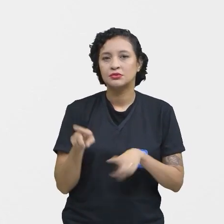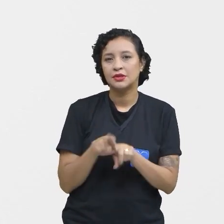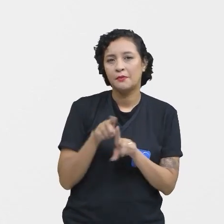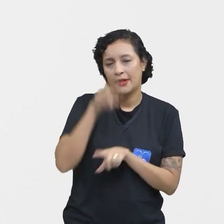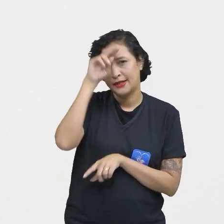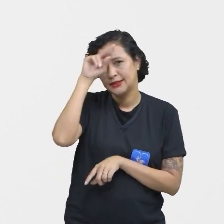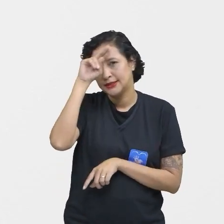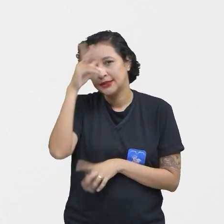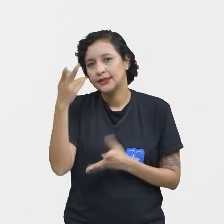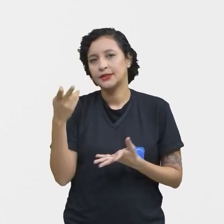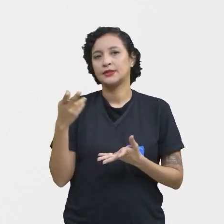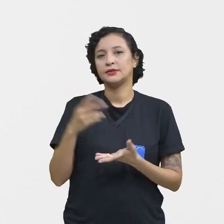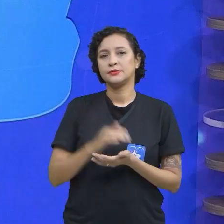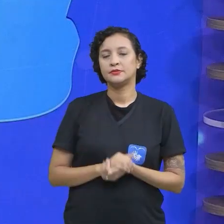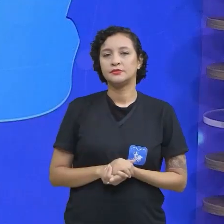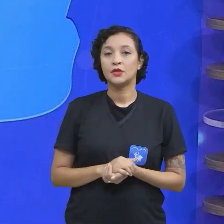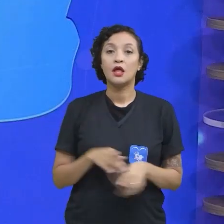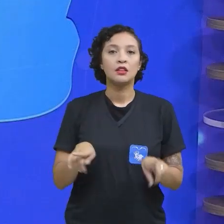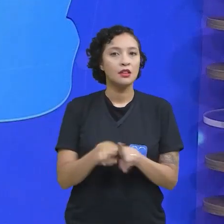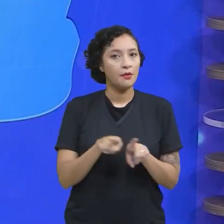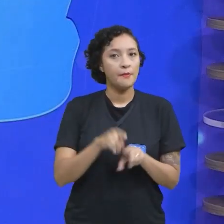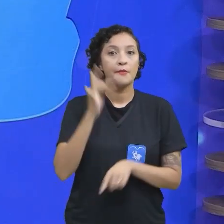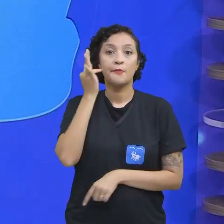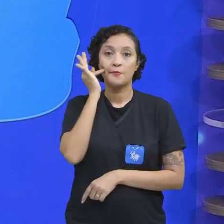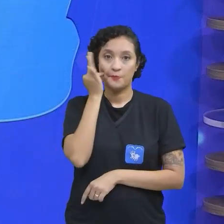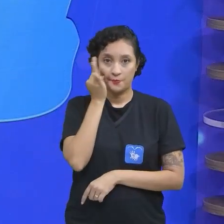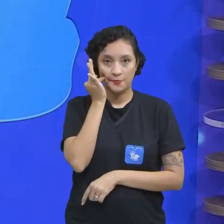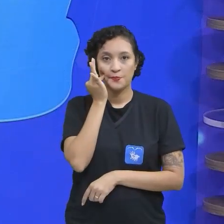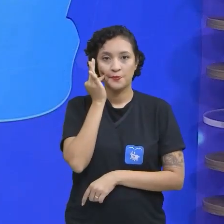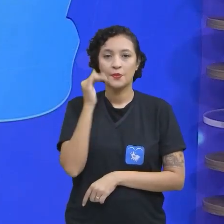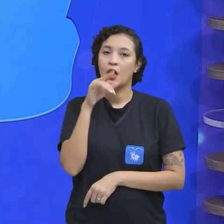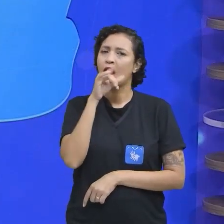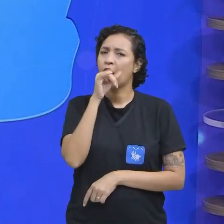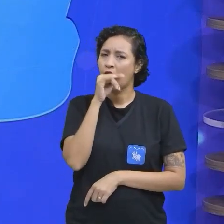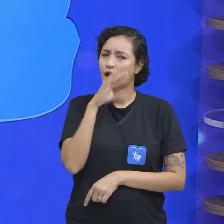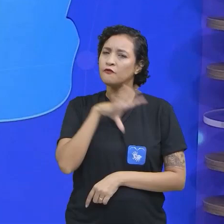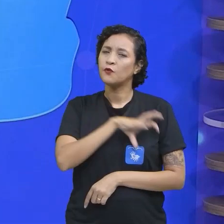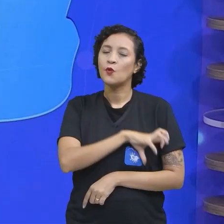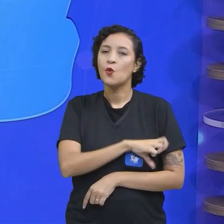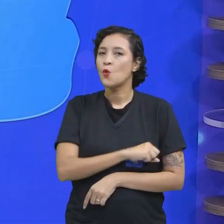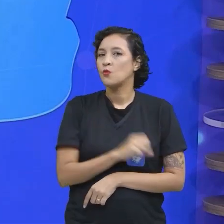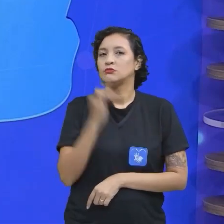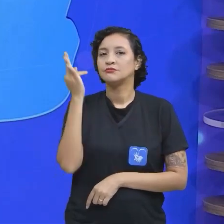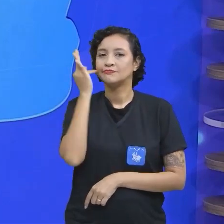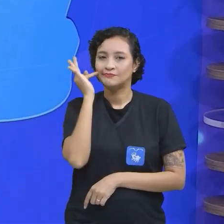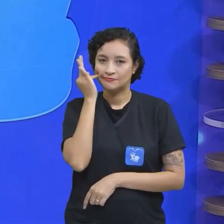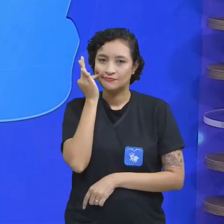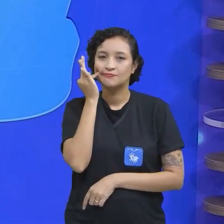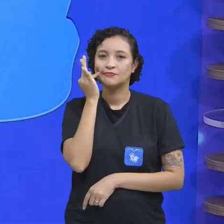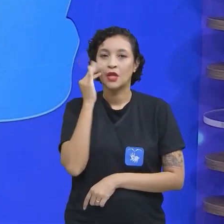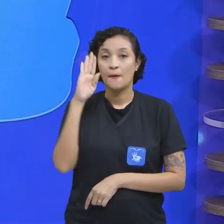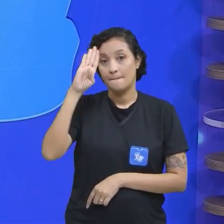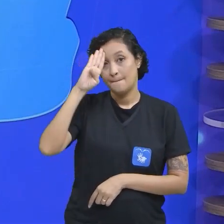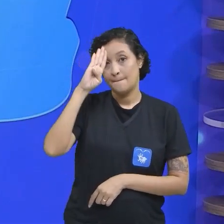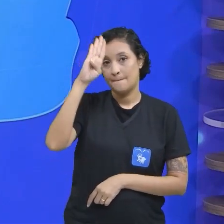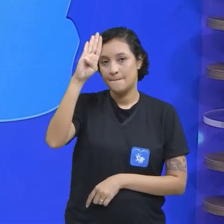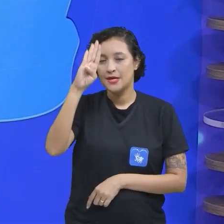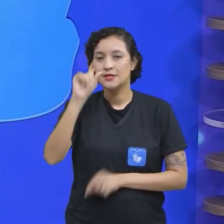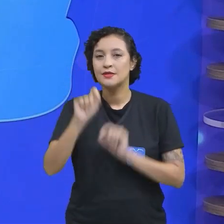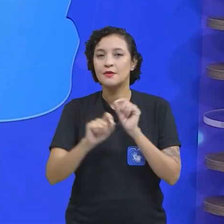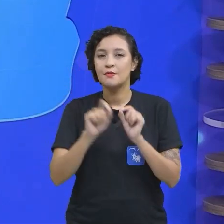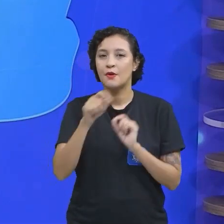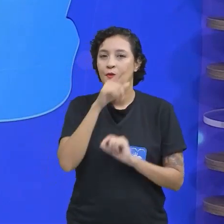insetos e de frutas também. As aves, elas gostam muito de fruta, né? Principalmente as araras que nós temos na nossa